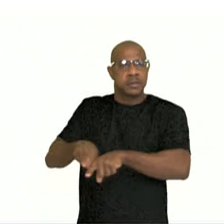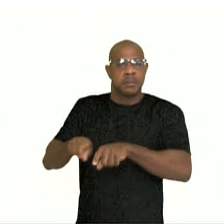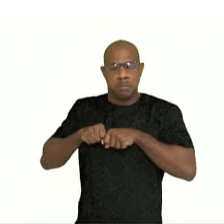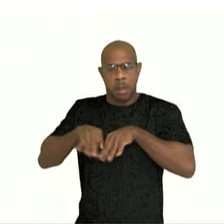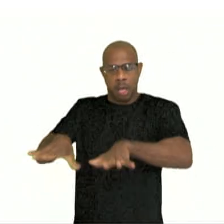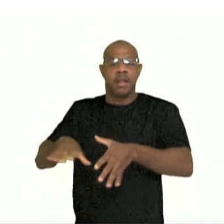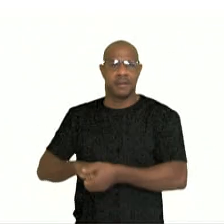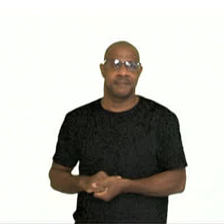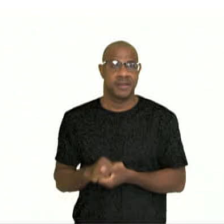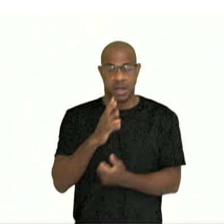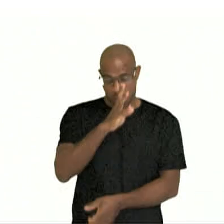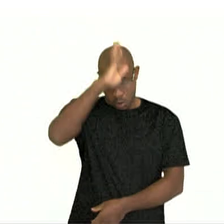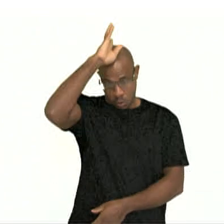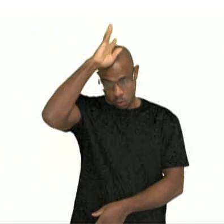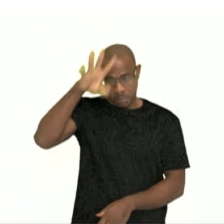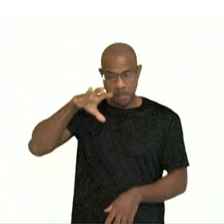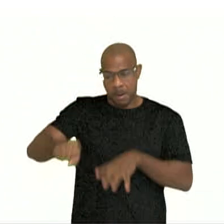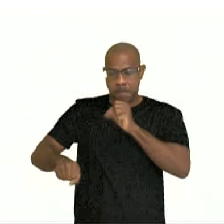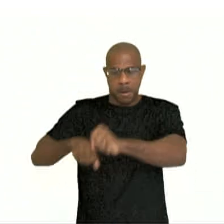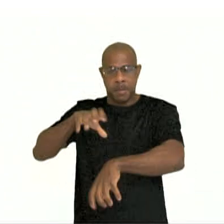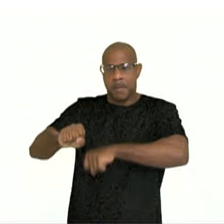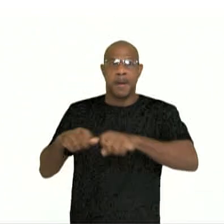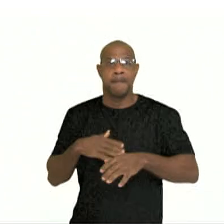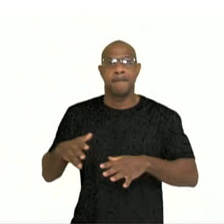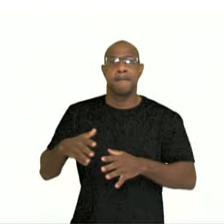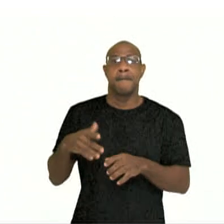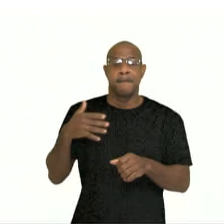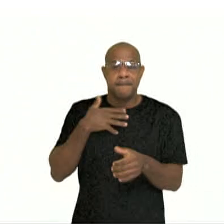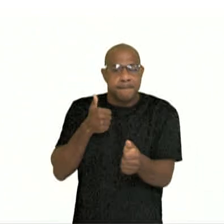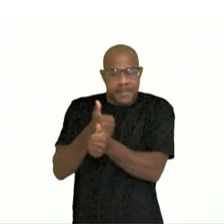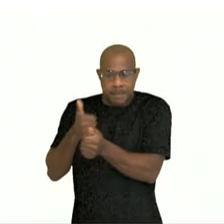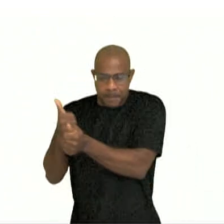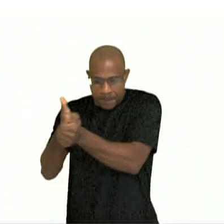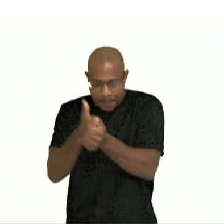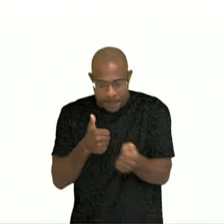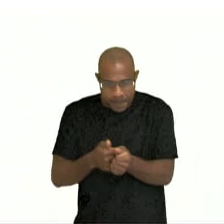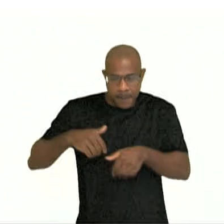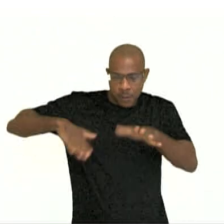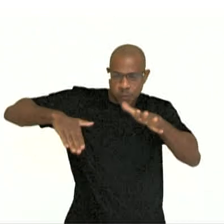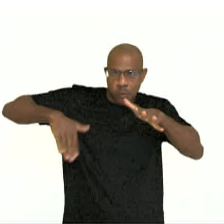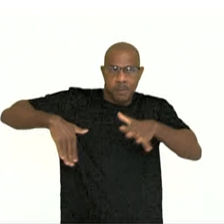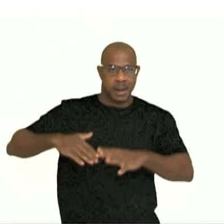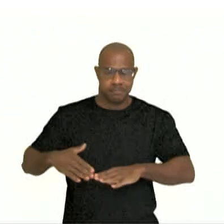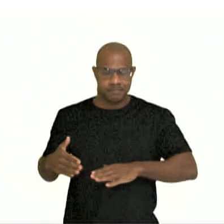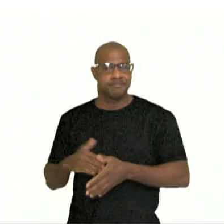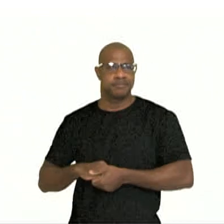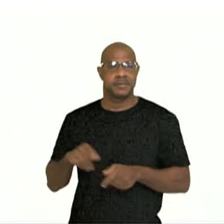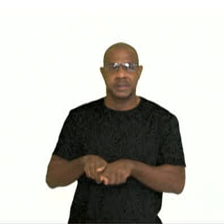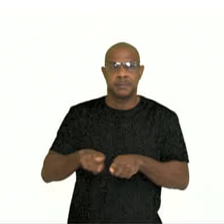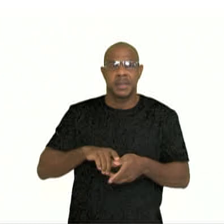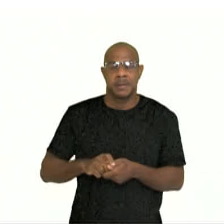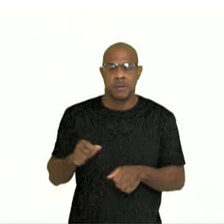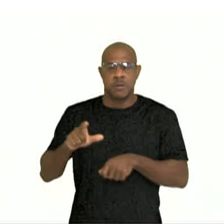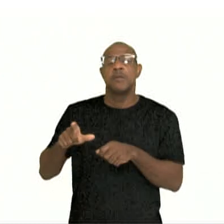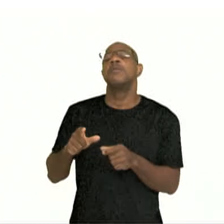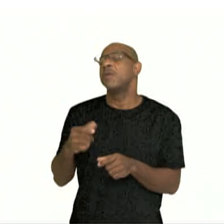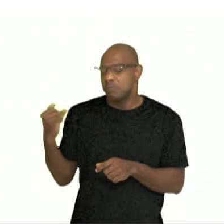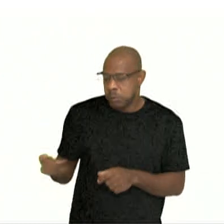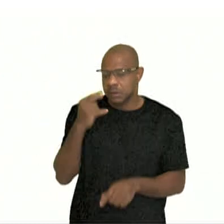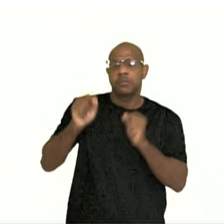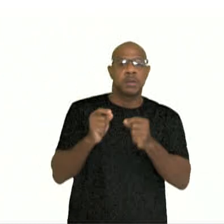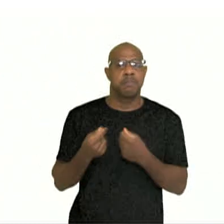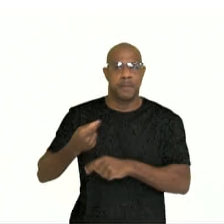dominar todas as terras em volta do mar Mediterrâneo, que vai ser muito importante para a questão comercial de